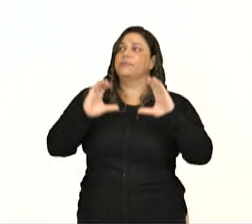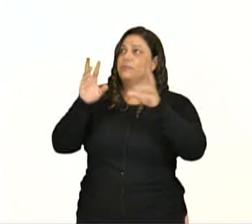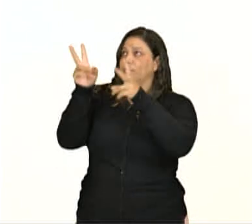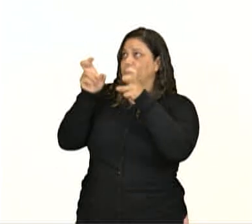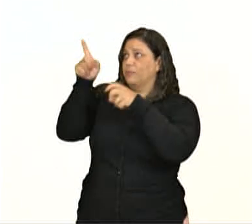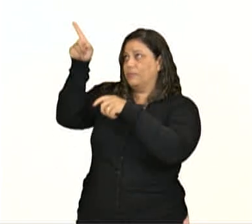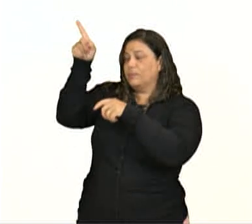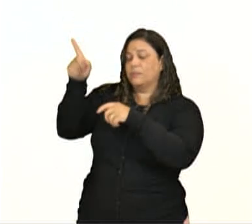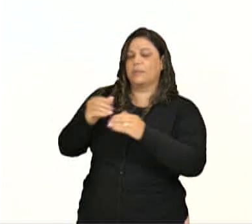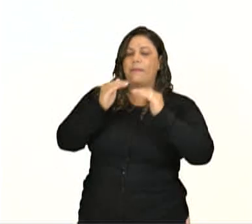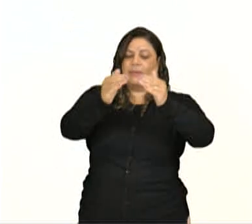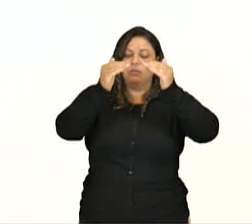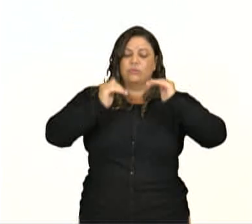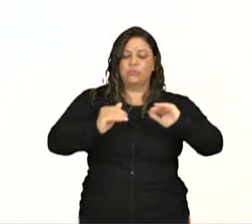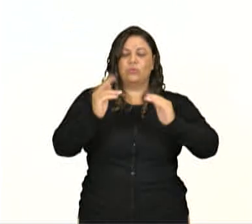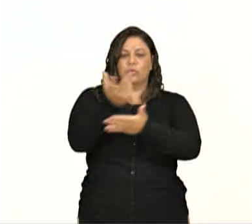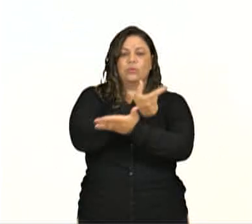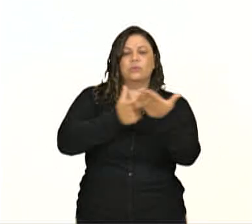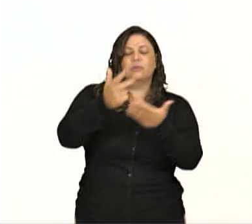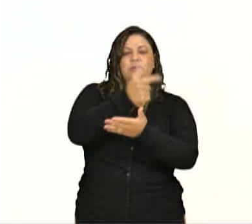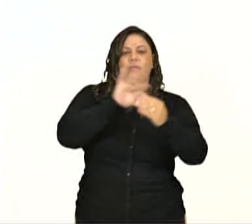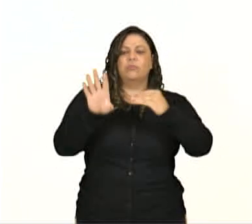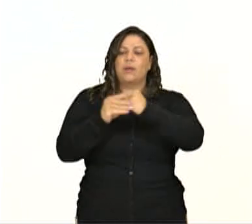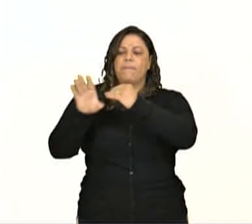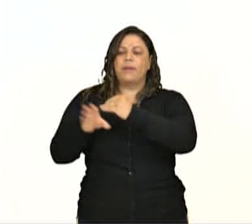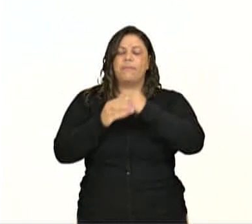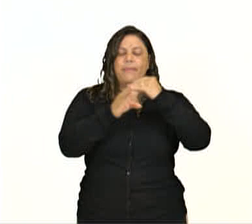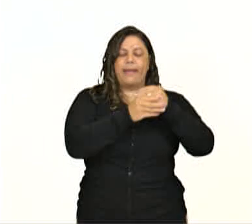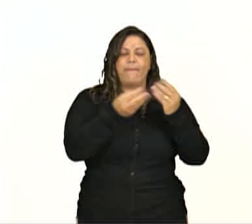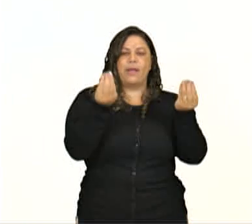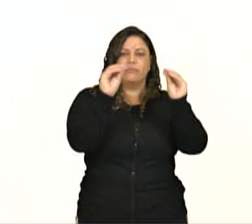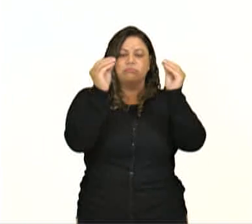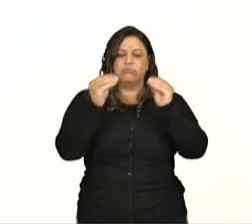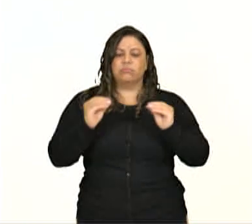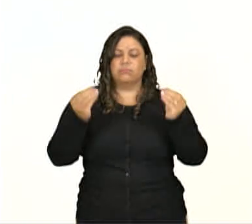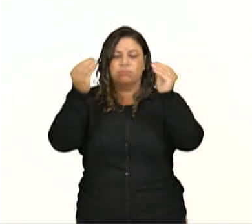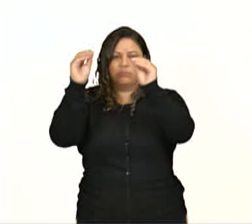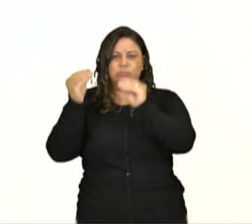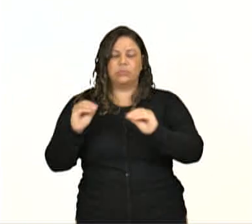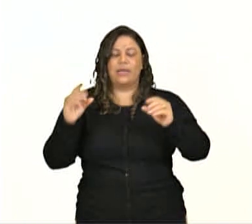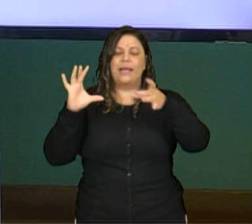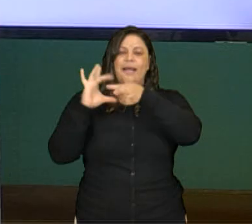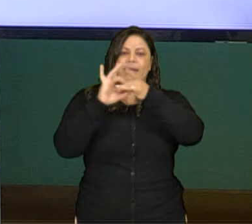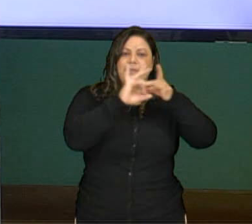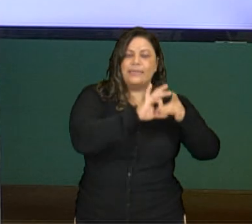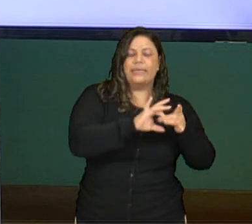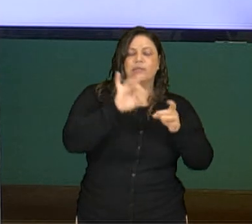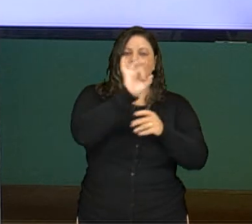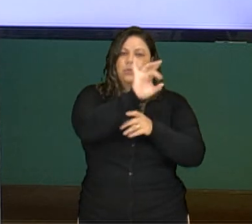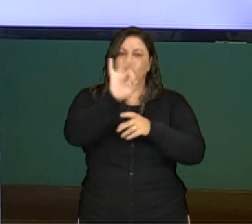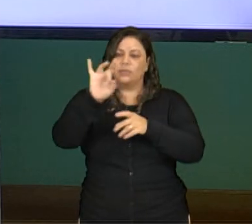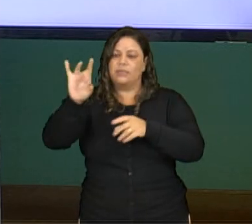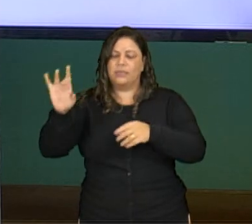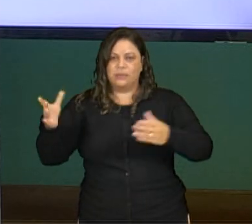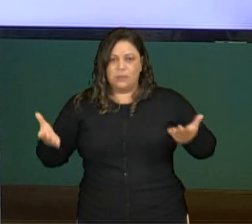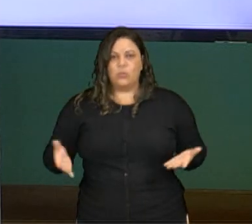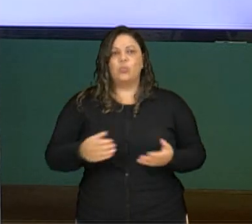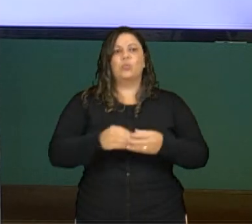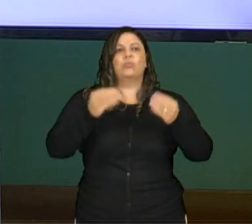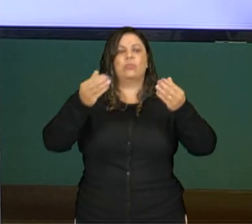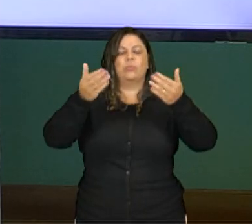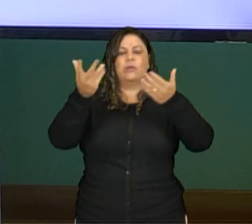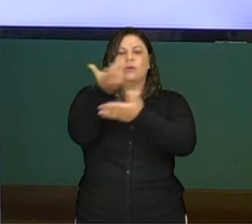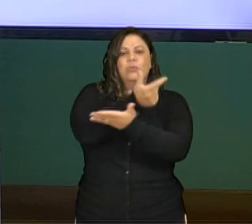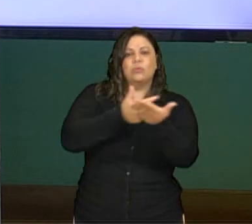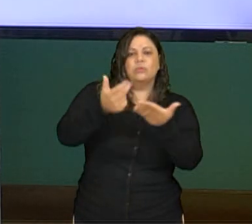desenho abaixo, complete as ligações químicas dos átomos de forma que satisfaça as ligações químicas de cada um deles. Então, observe, aqui está